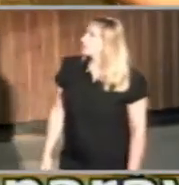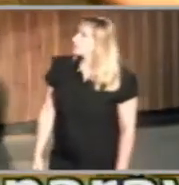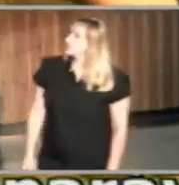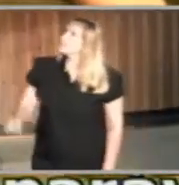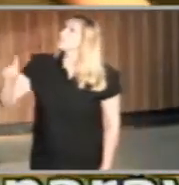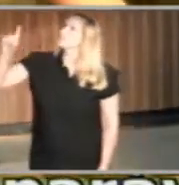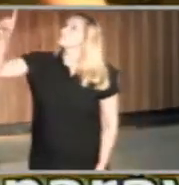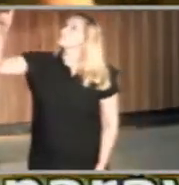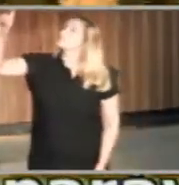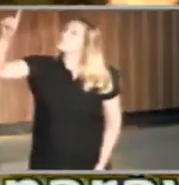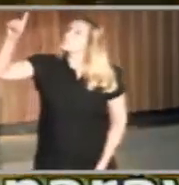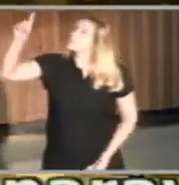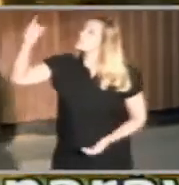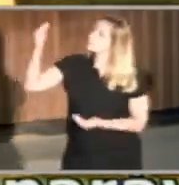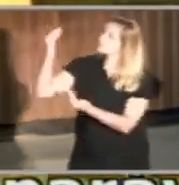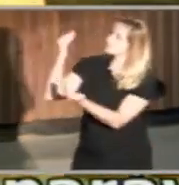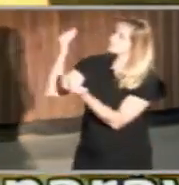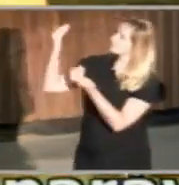És